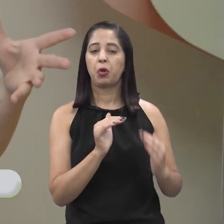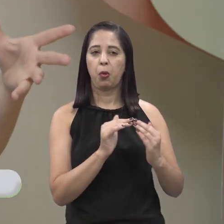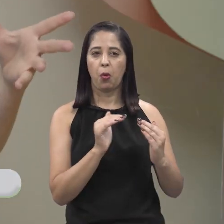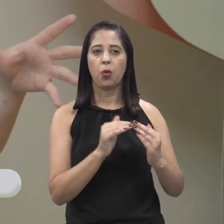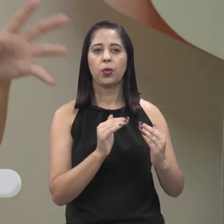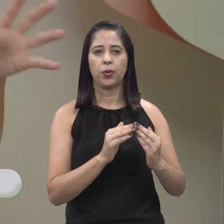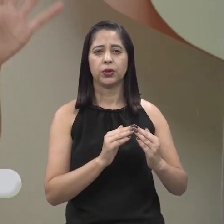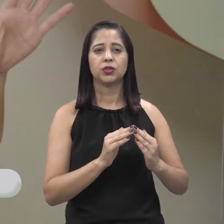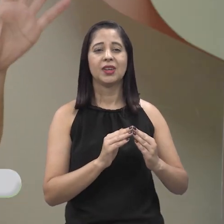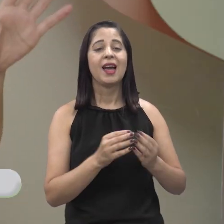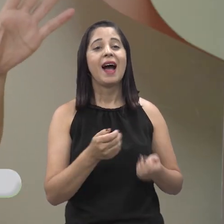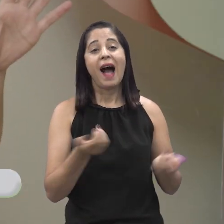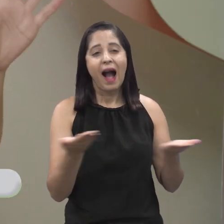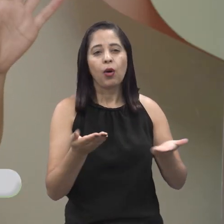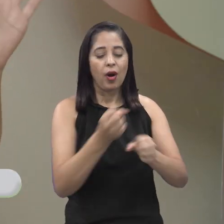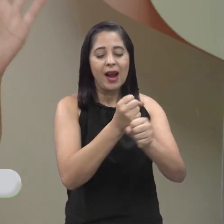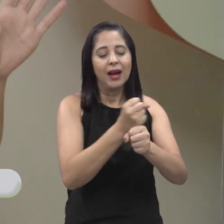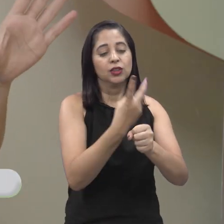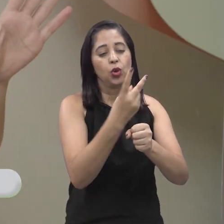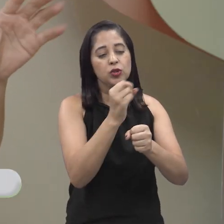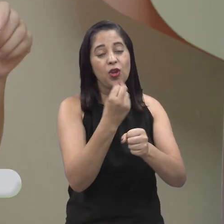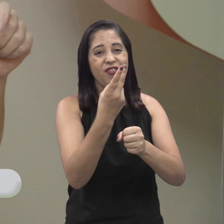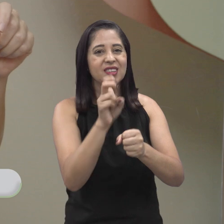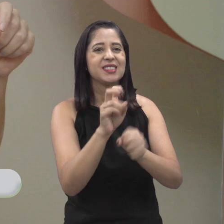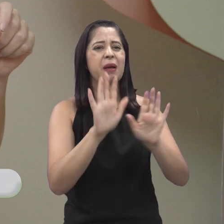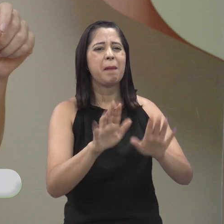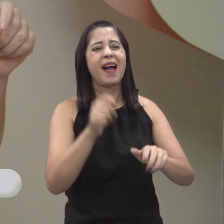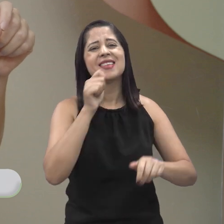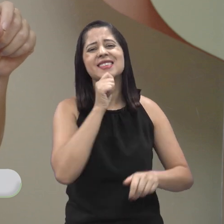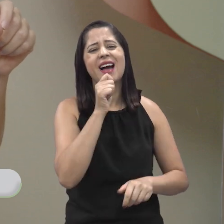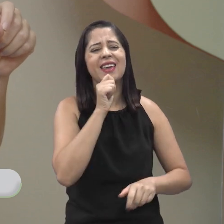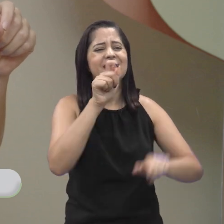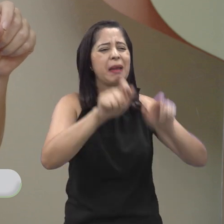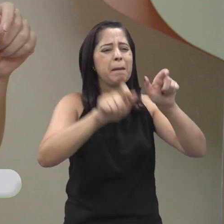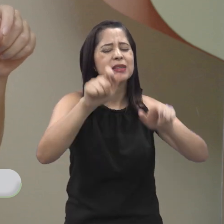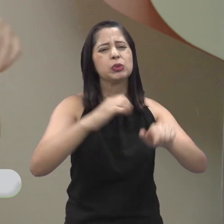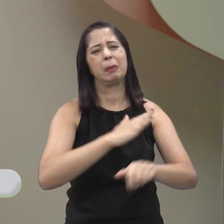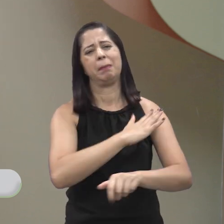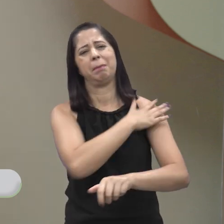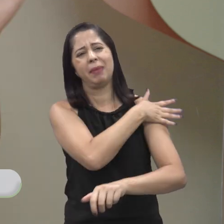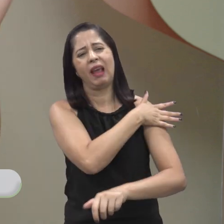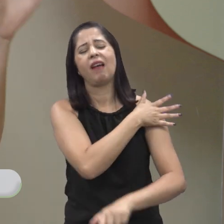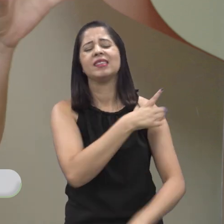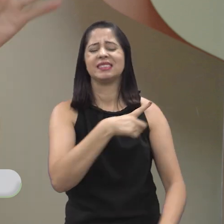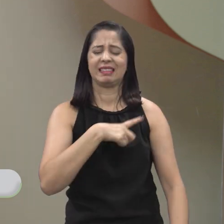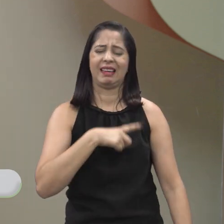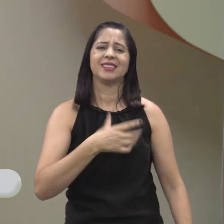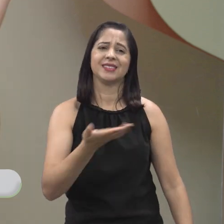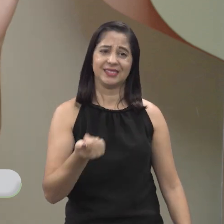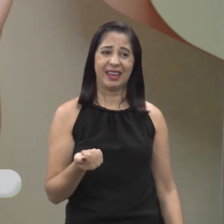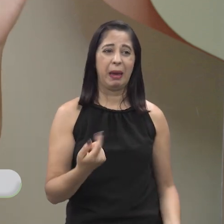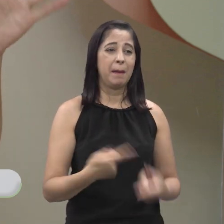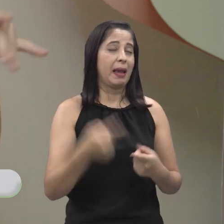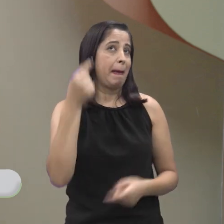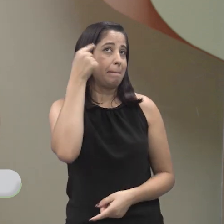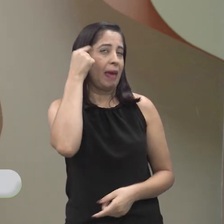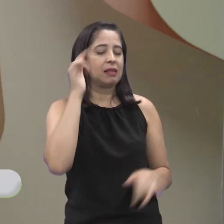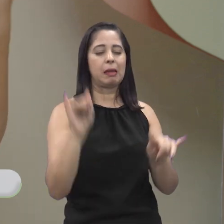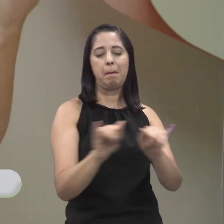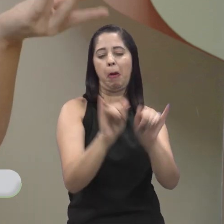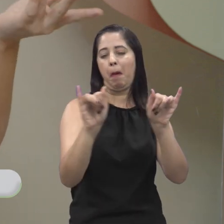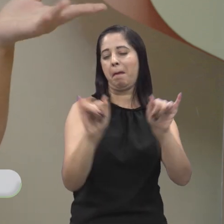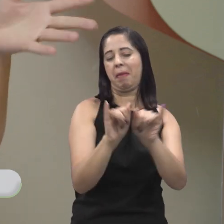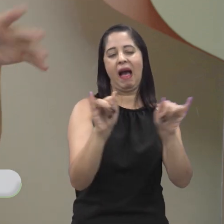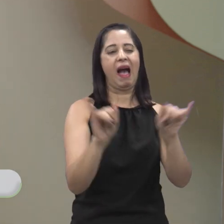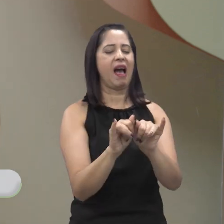pleno 2025, mas ainda é um assunto muito negligenciado pela sociedade, né? Quando a gente fala, tem muita gente que acha que é balela ainda,